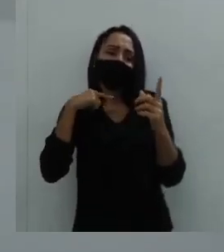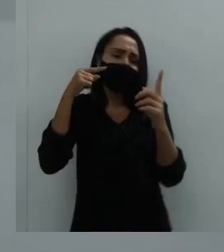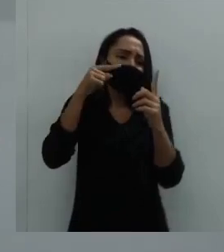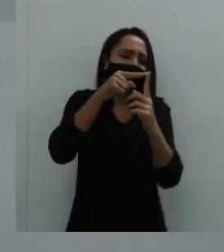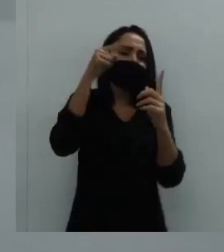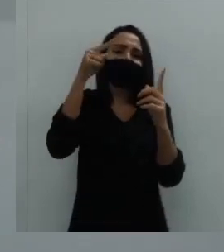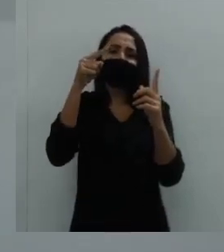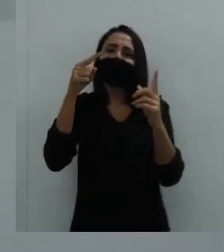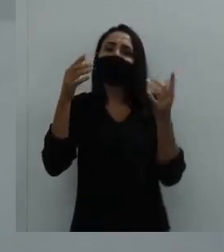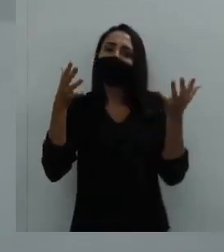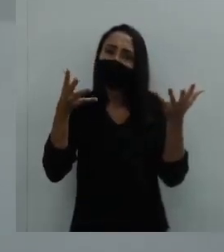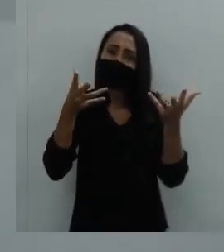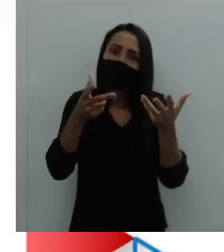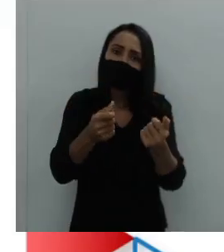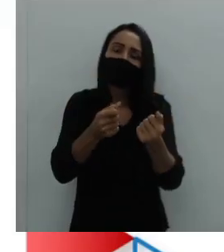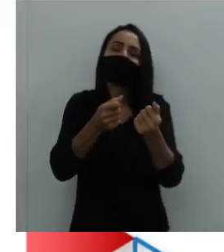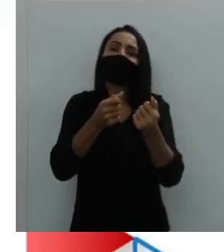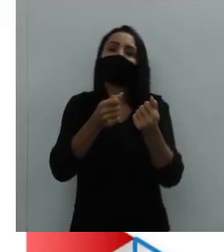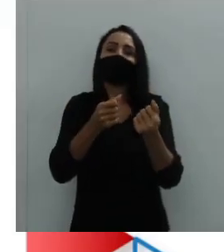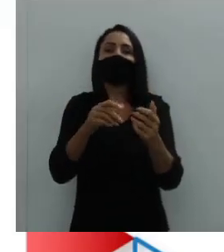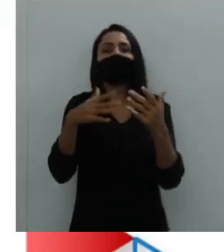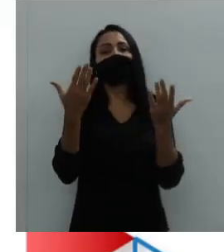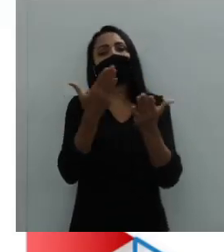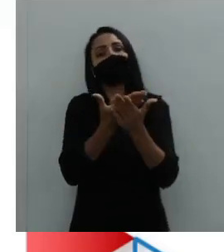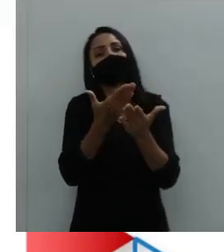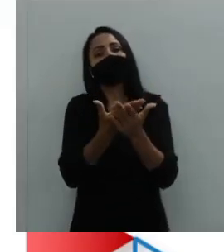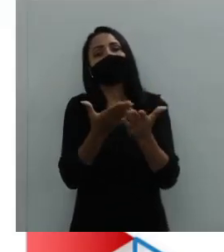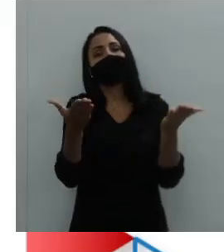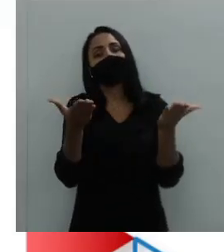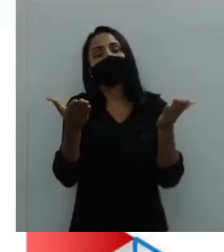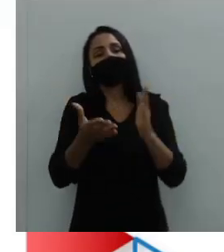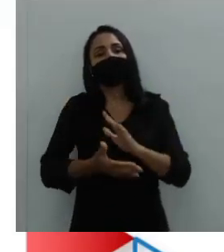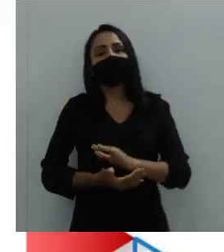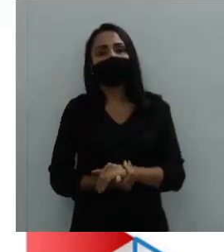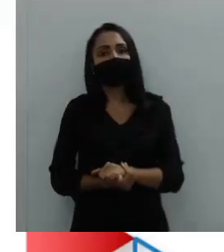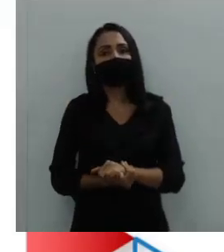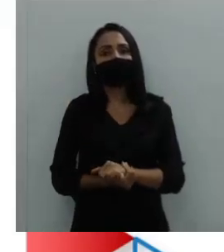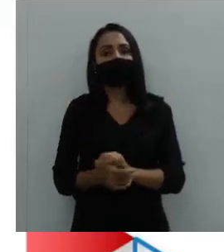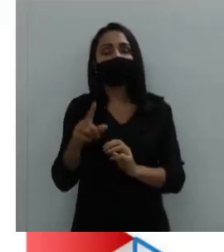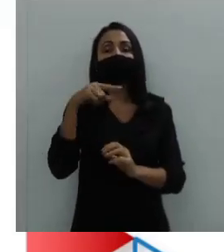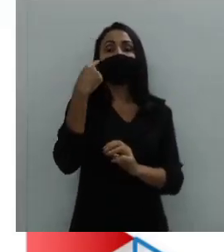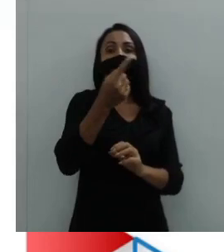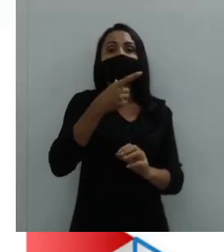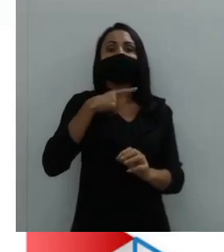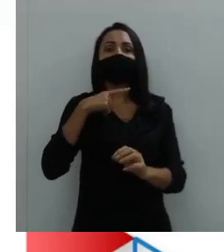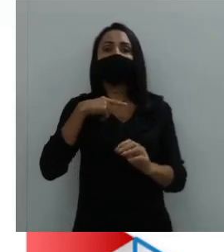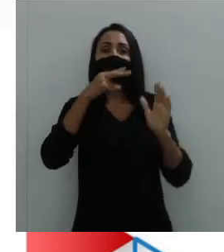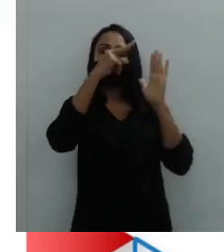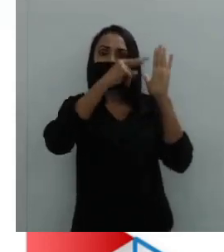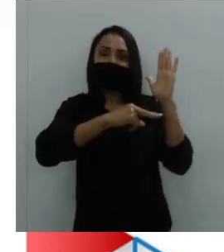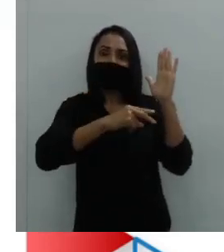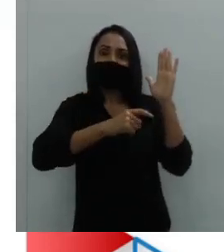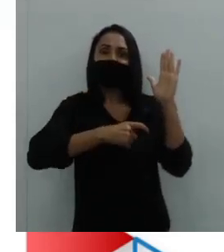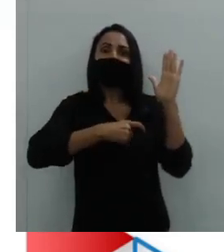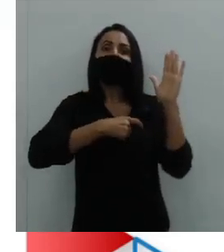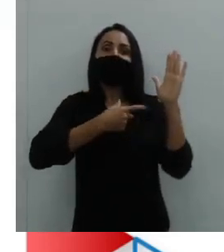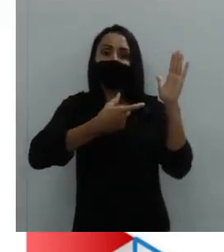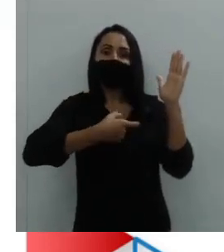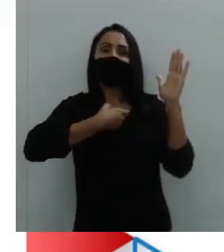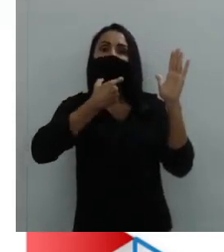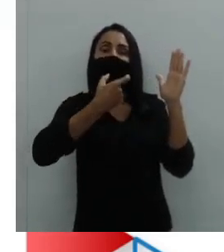qual é o objetivo geral do nosso estudo de hoje? Olhando para a tela, nós temos ler em voz alta